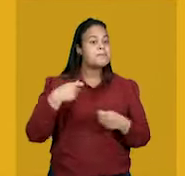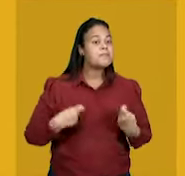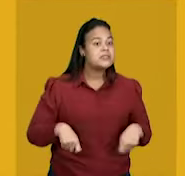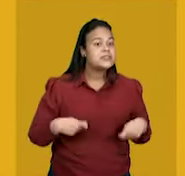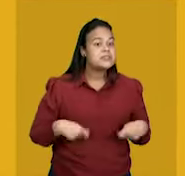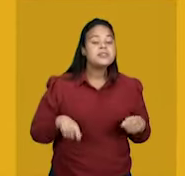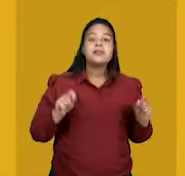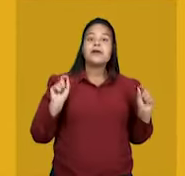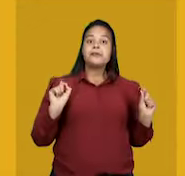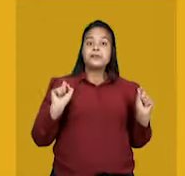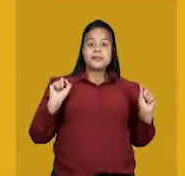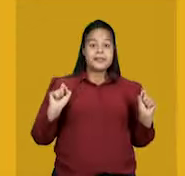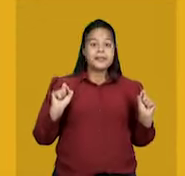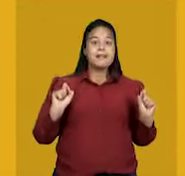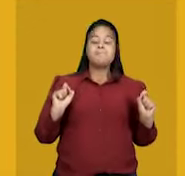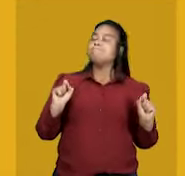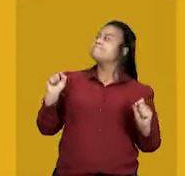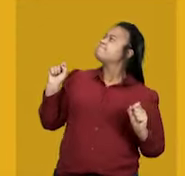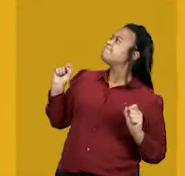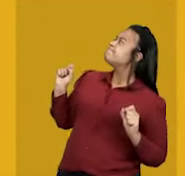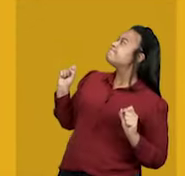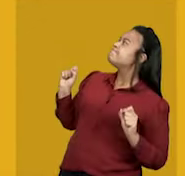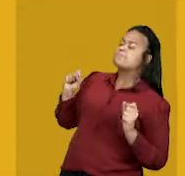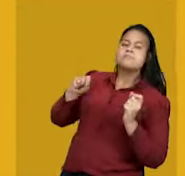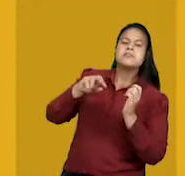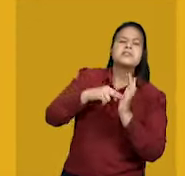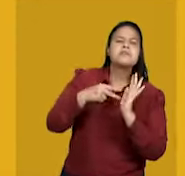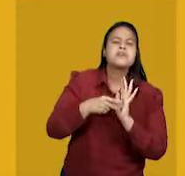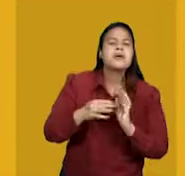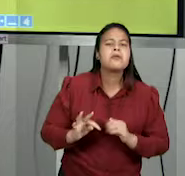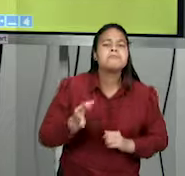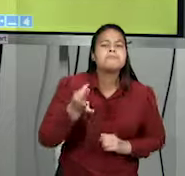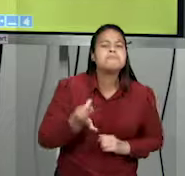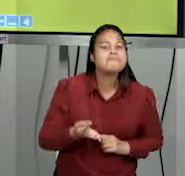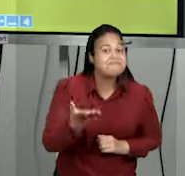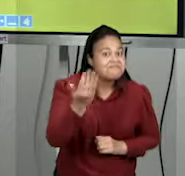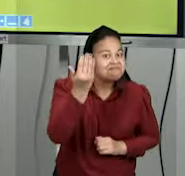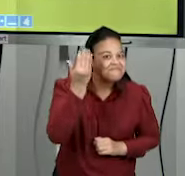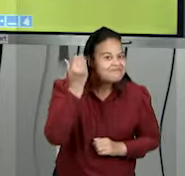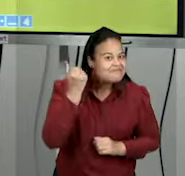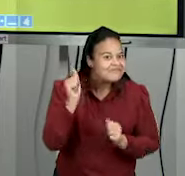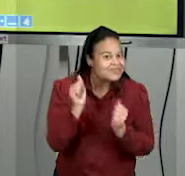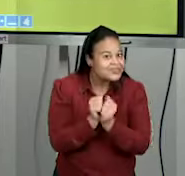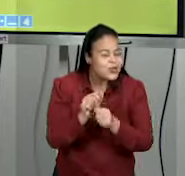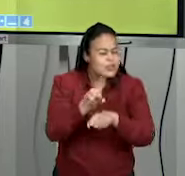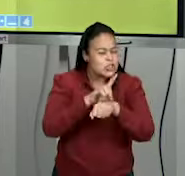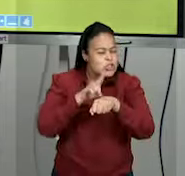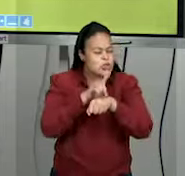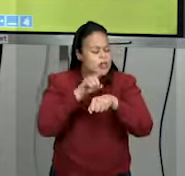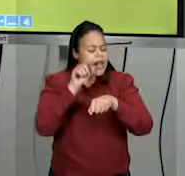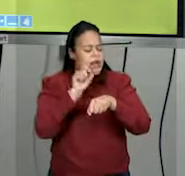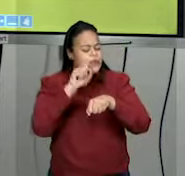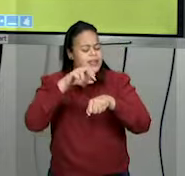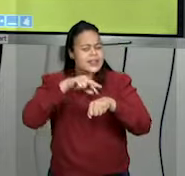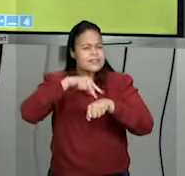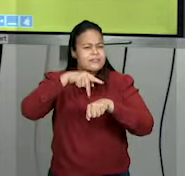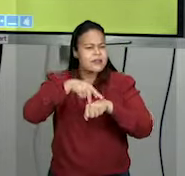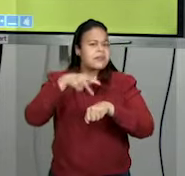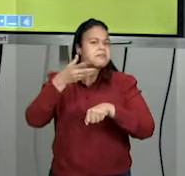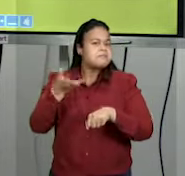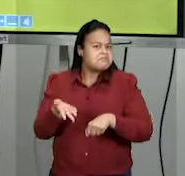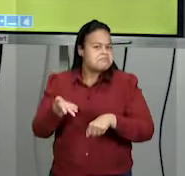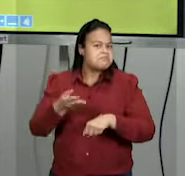nós vamos ver primeiro o que significa tecnologia. Vamos lá? Vamos recorrer ao dicionário para entender o que é tecnologia?